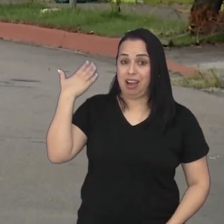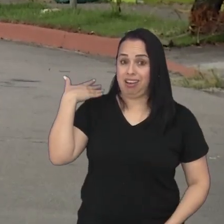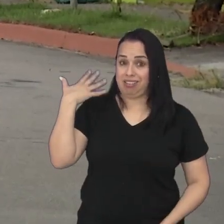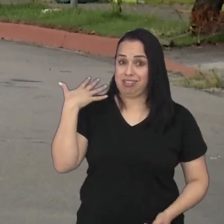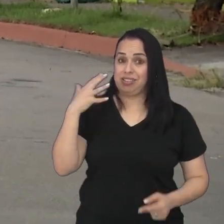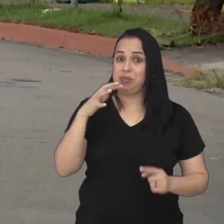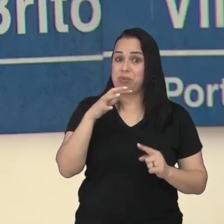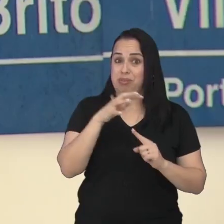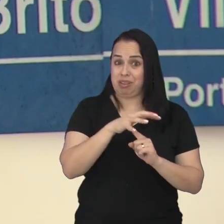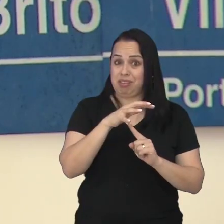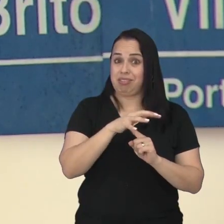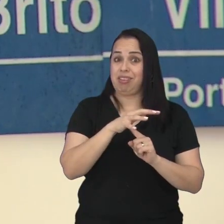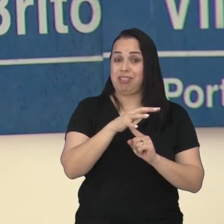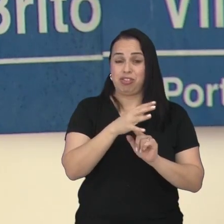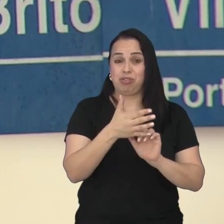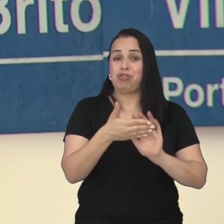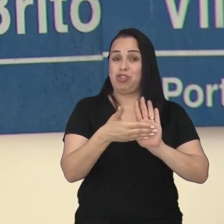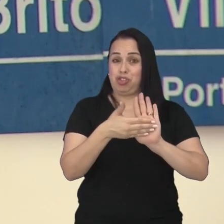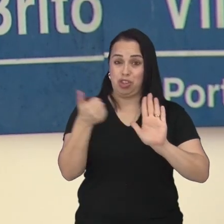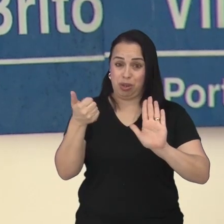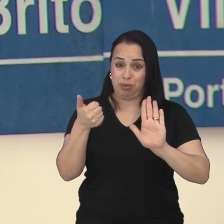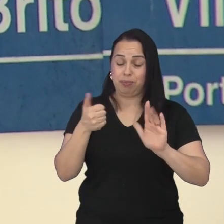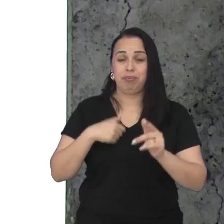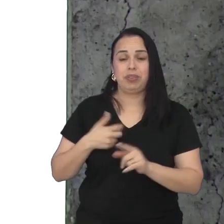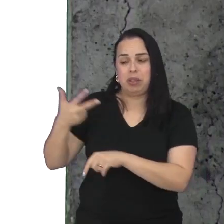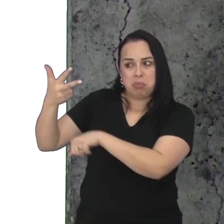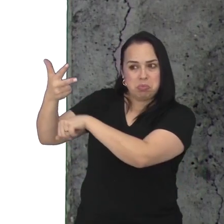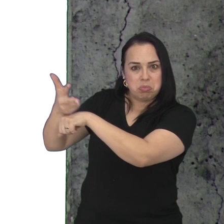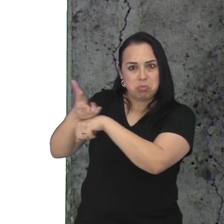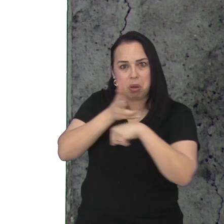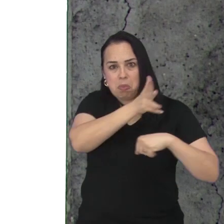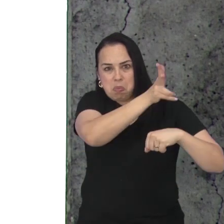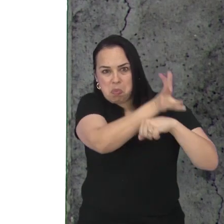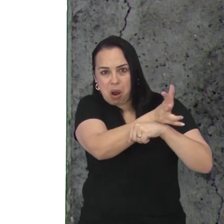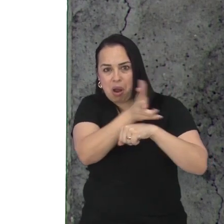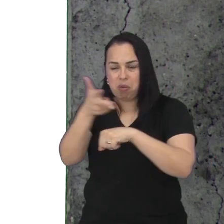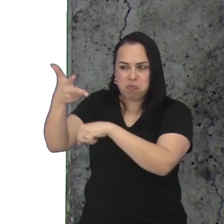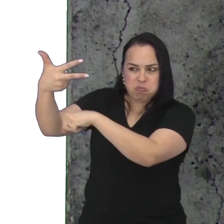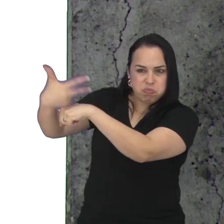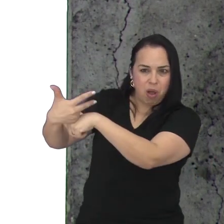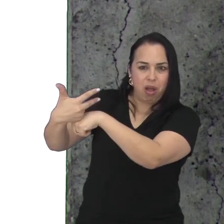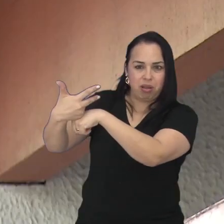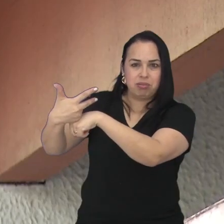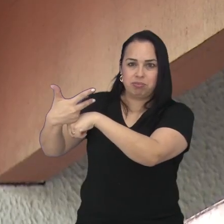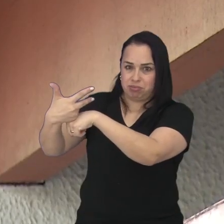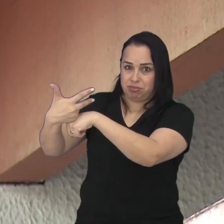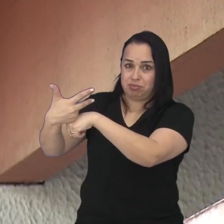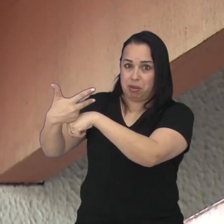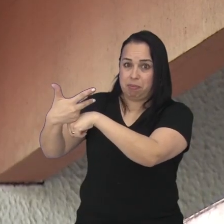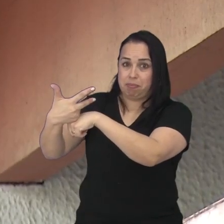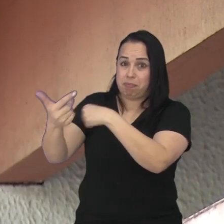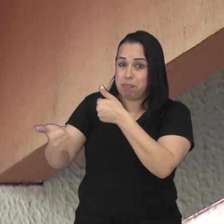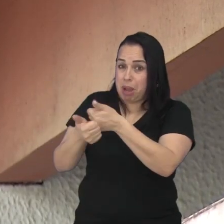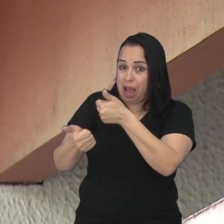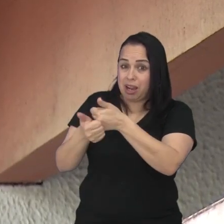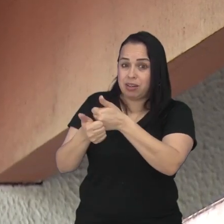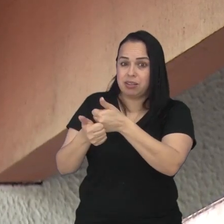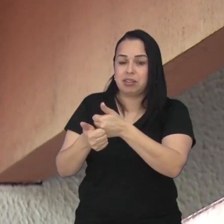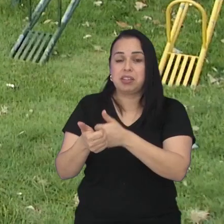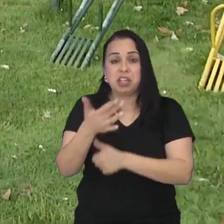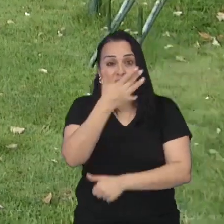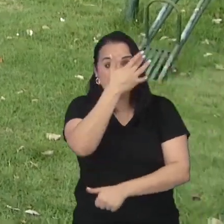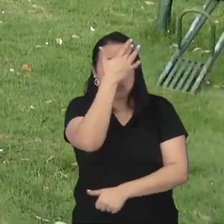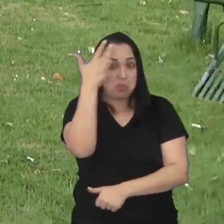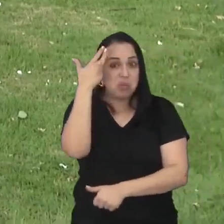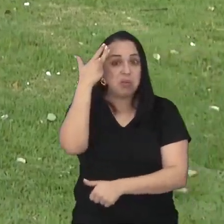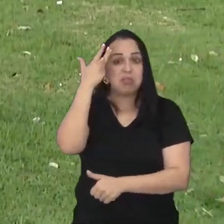de forma inadequada, foi retirado da praça, câmeras de monitoramento foram instaladas nos arredores e os